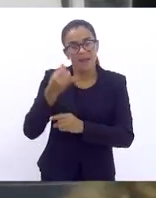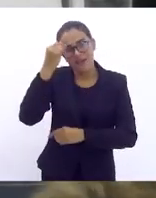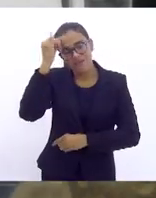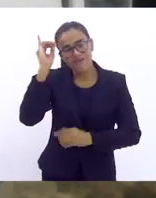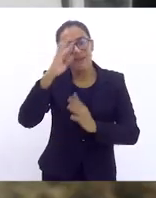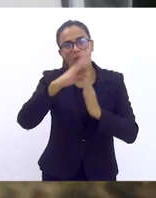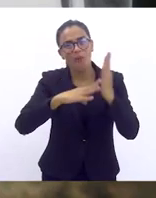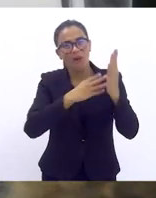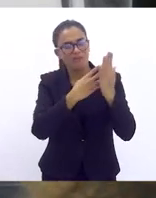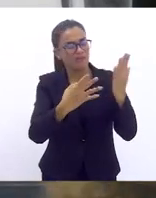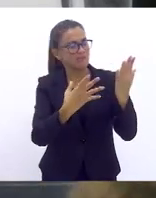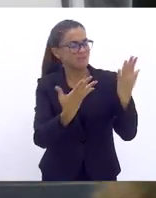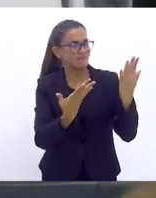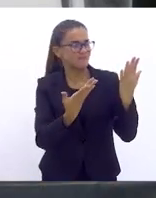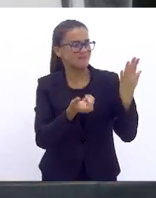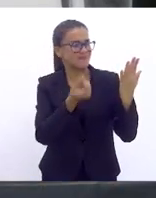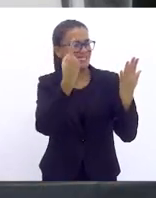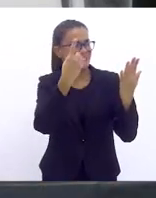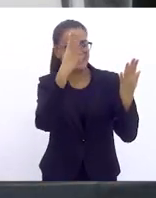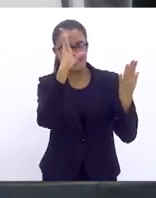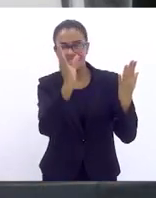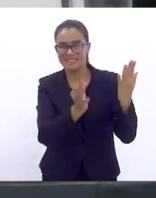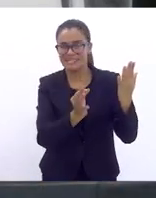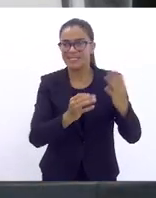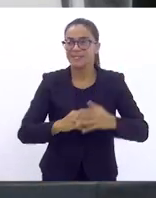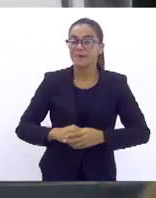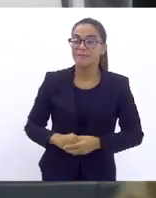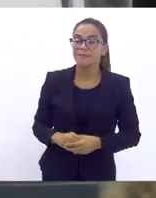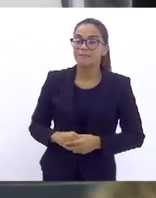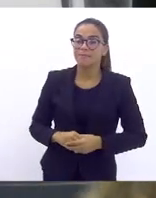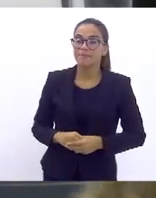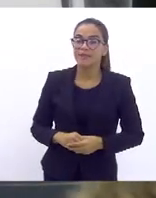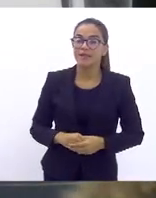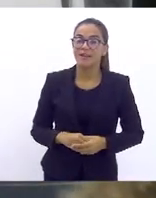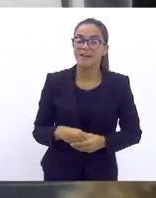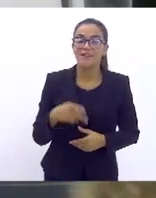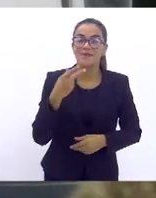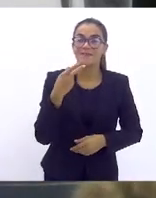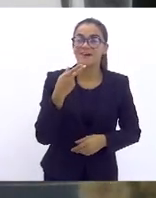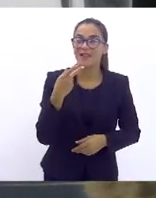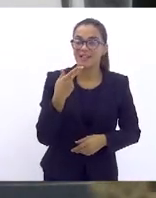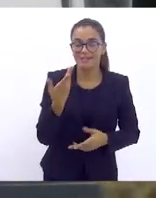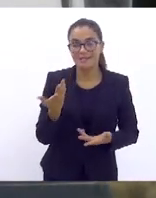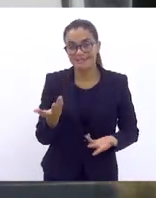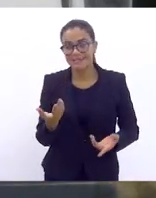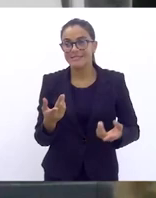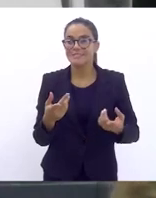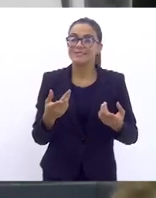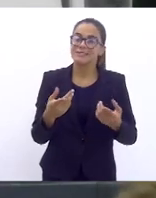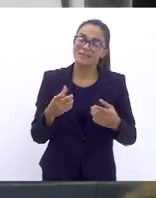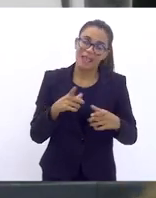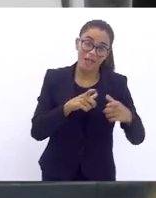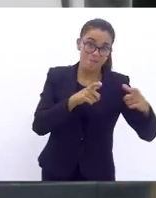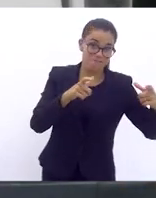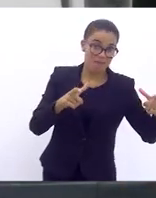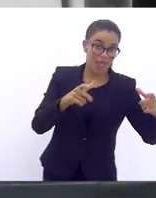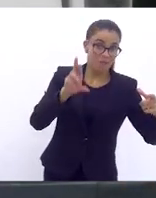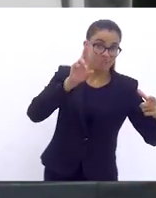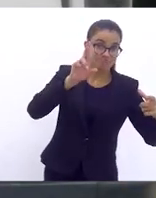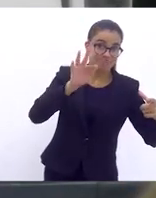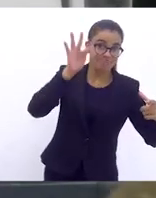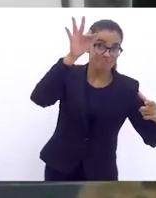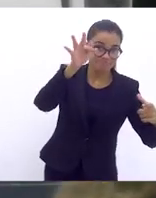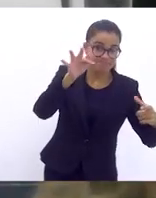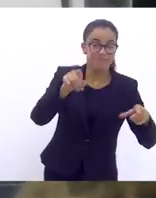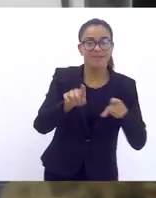completamente cheio bom falando como eu falei tinhamos Amanco tendências fatores